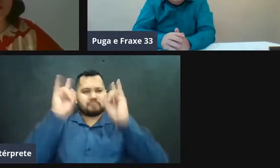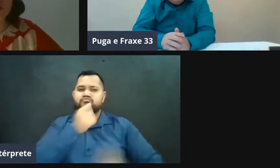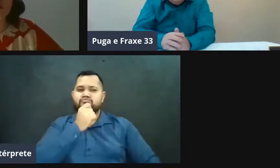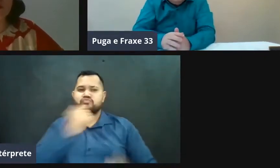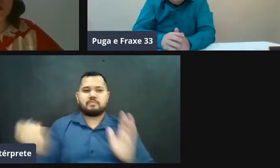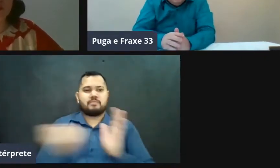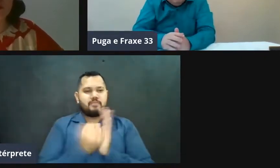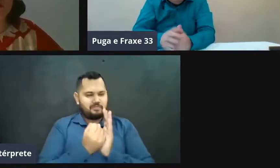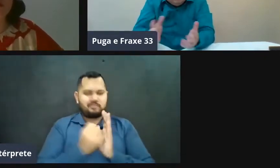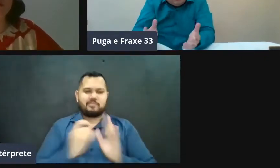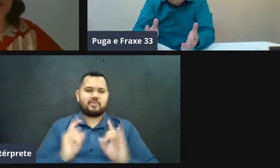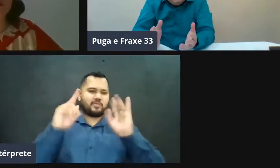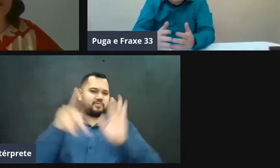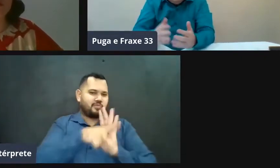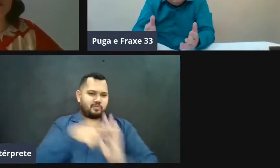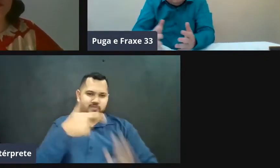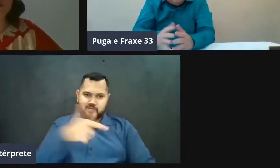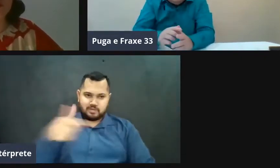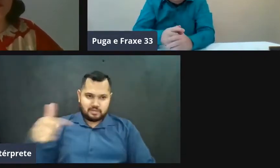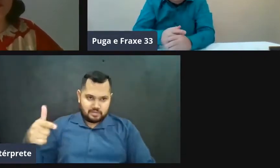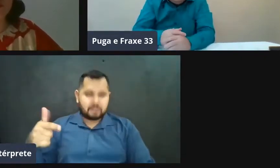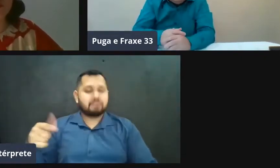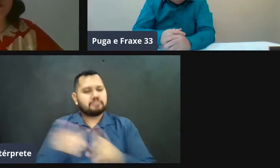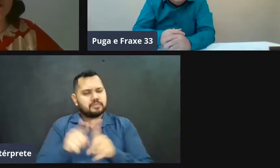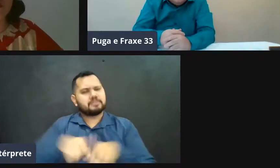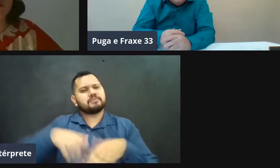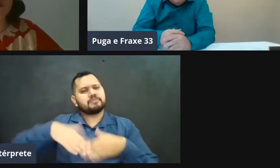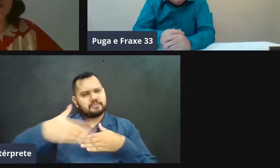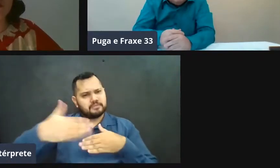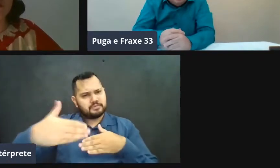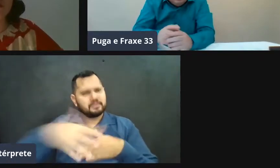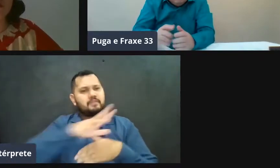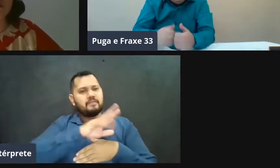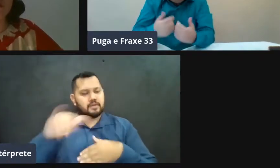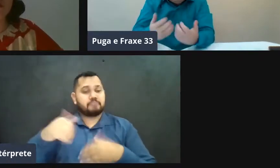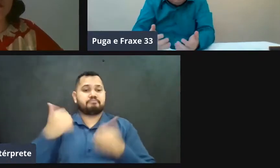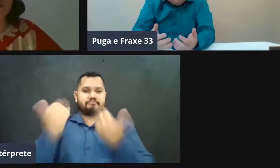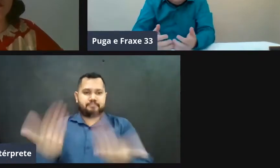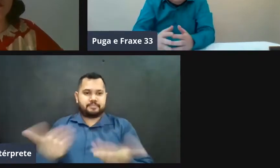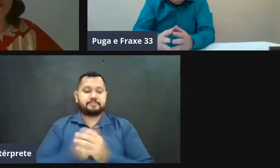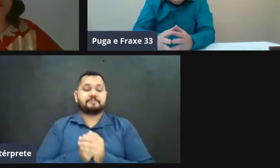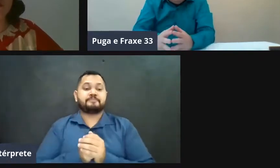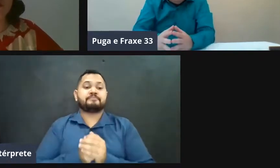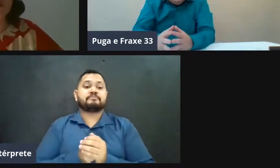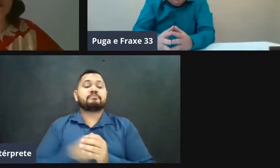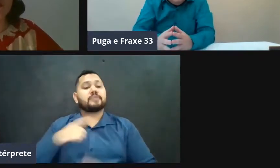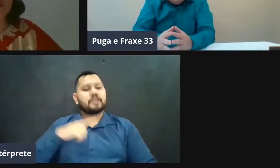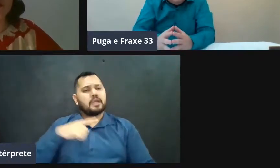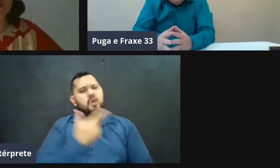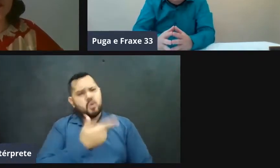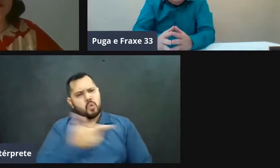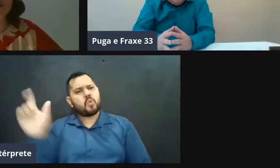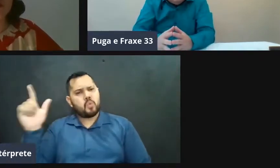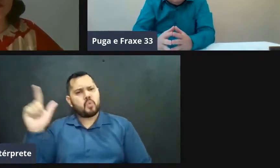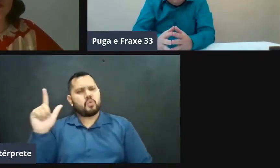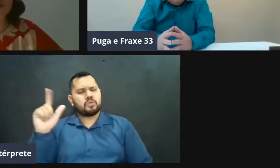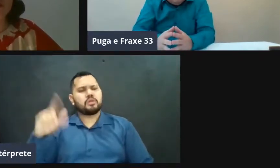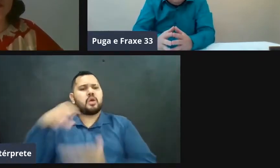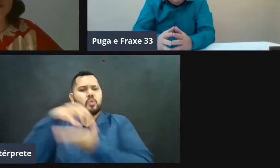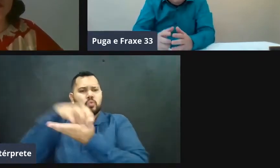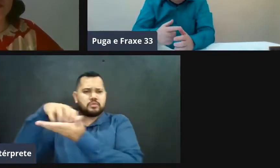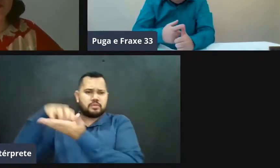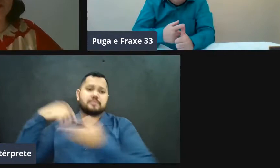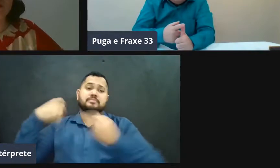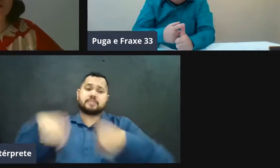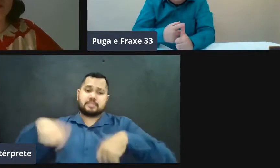prédio próprio e, com certeza, nos próximos meses assim teremos. Mas temos outras unidades que também necessitam de prédios